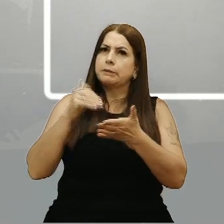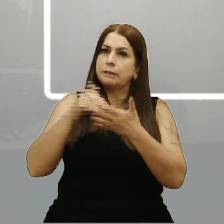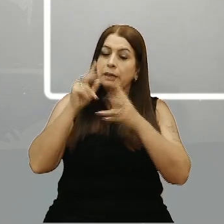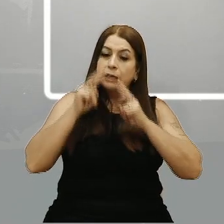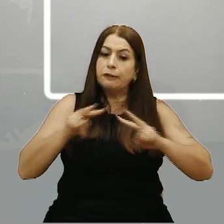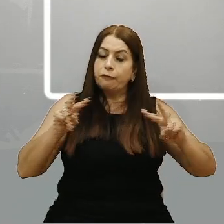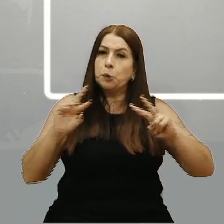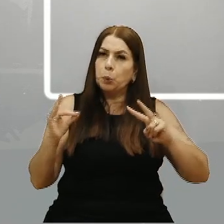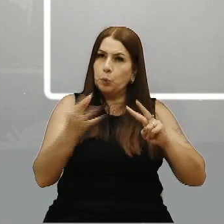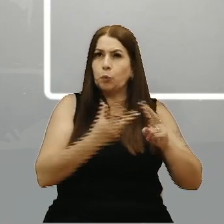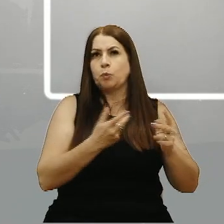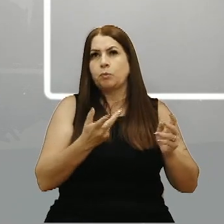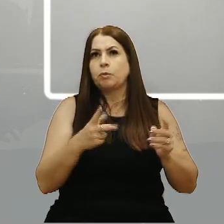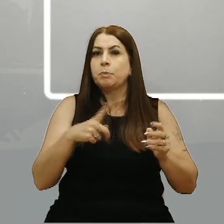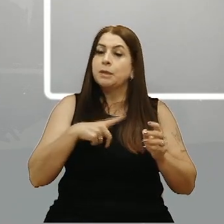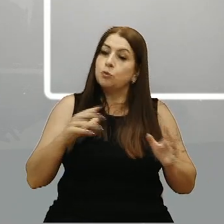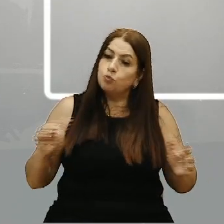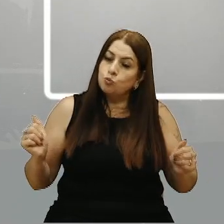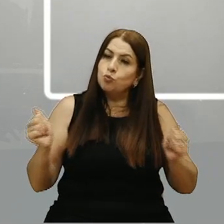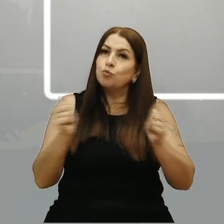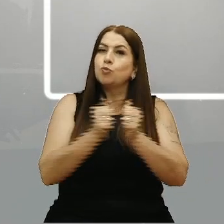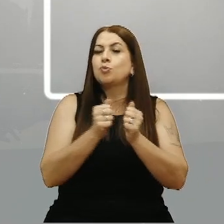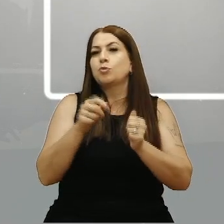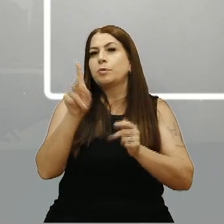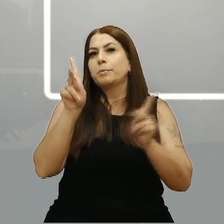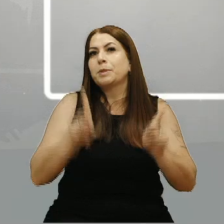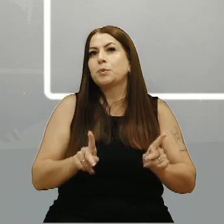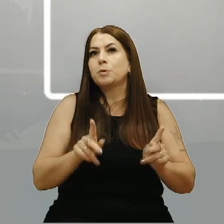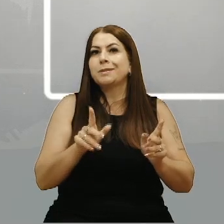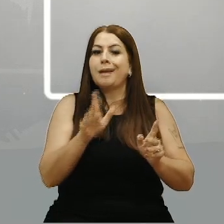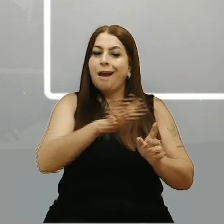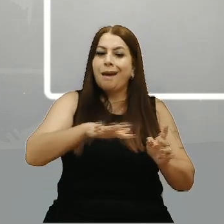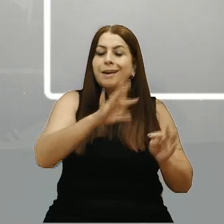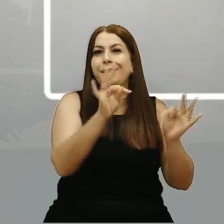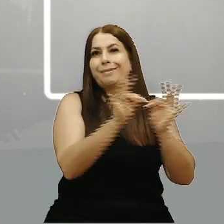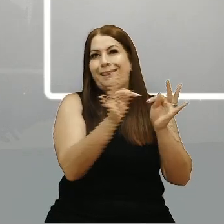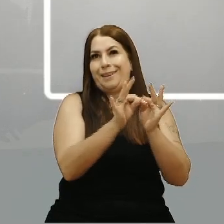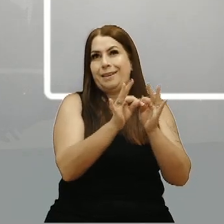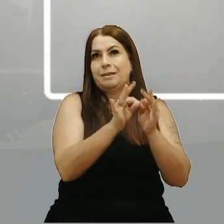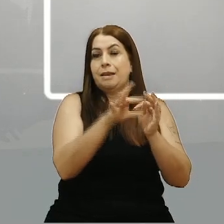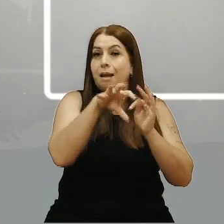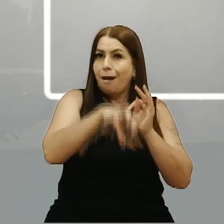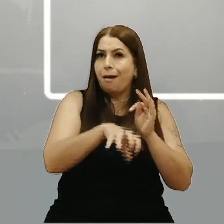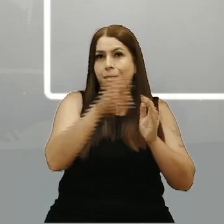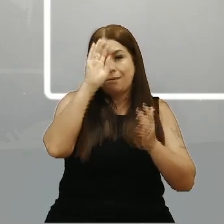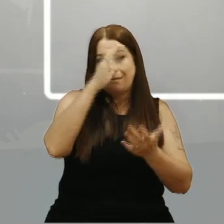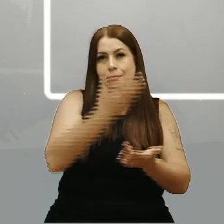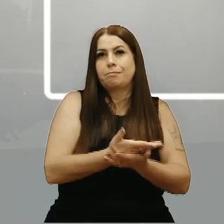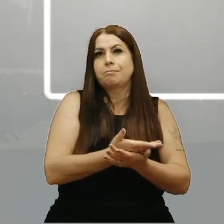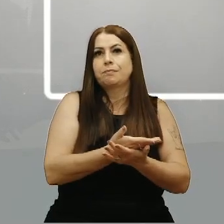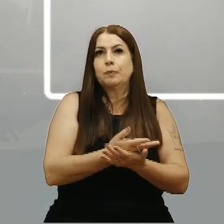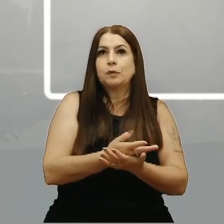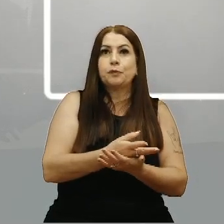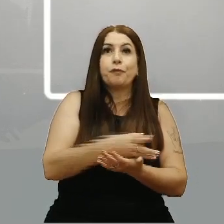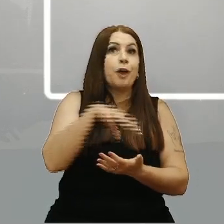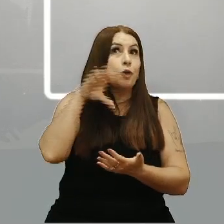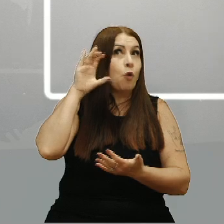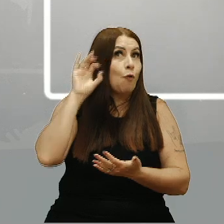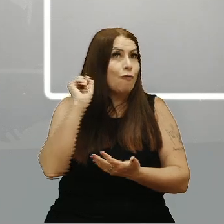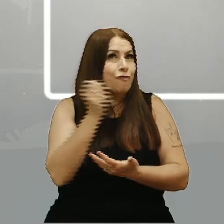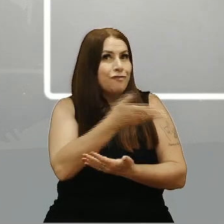o todo, mas que se junte de pessoas técnicas da área e que confia e que vai ouvir essas